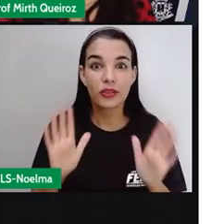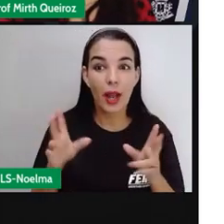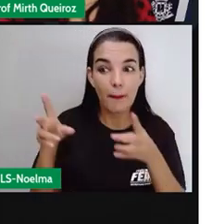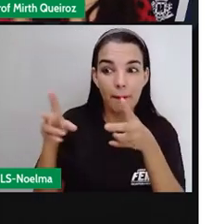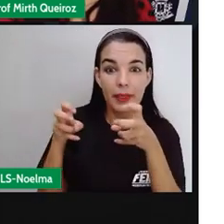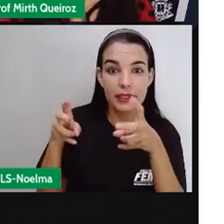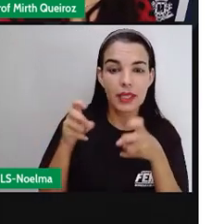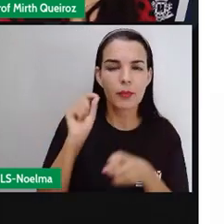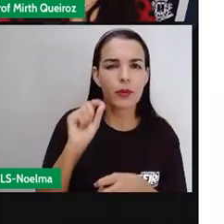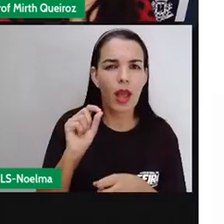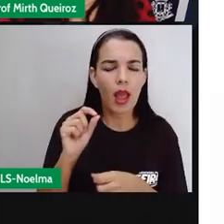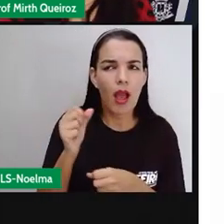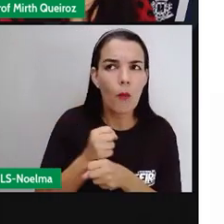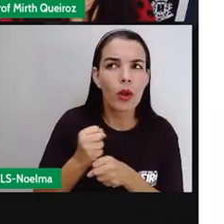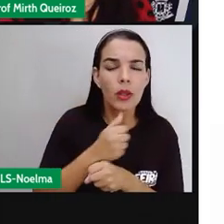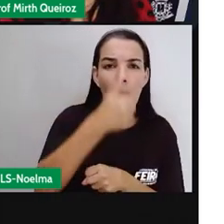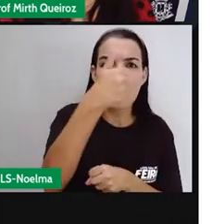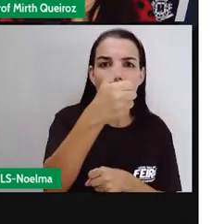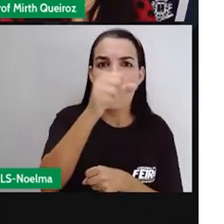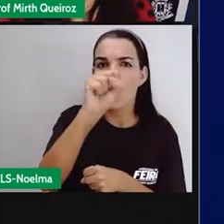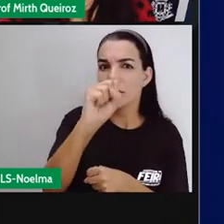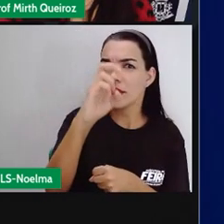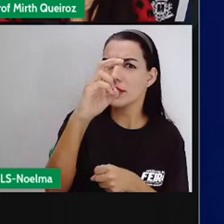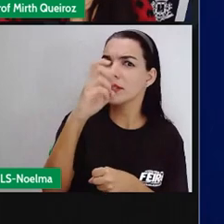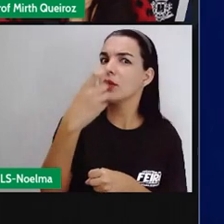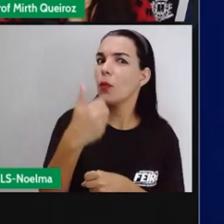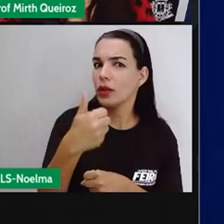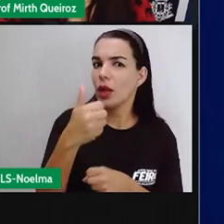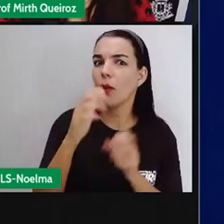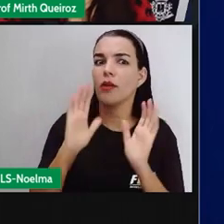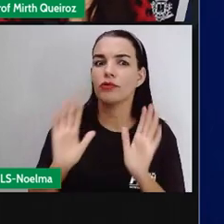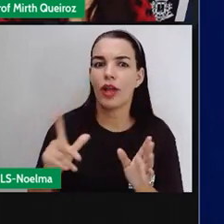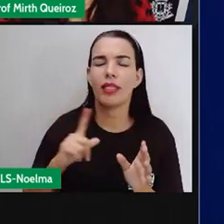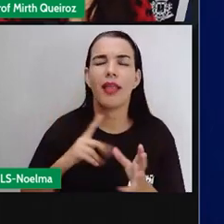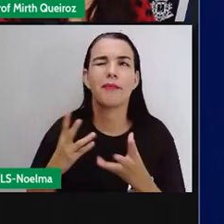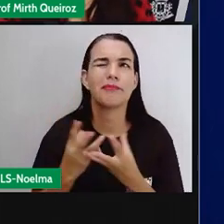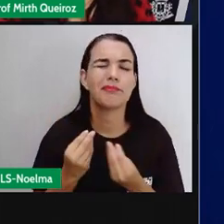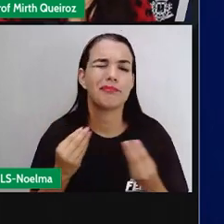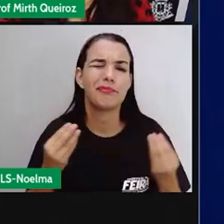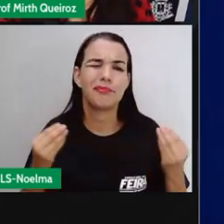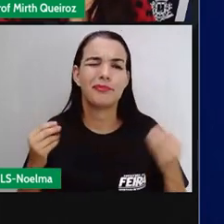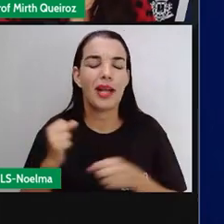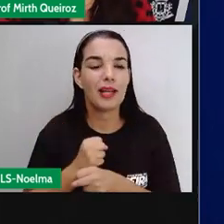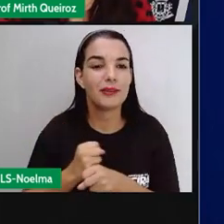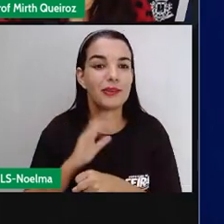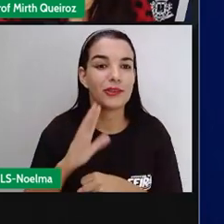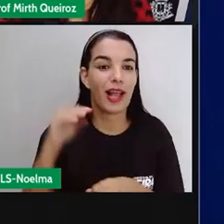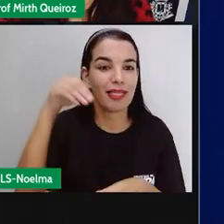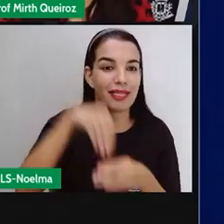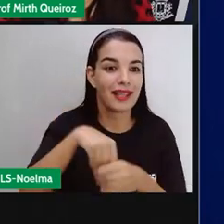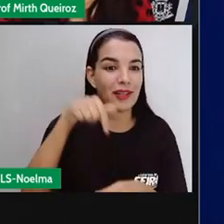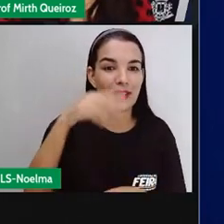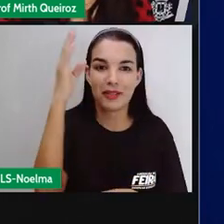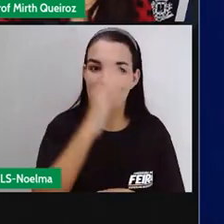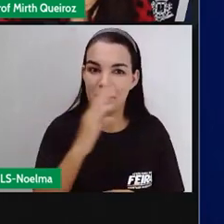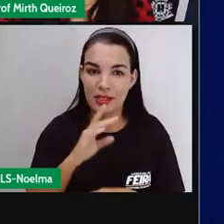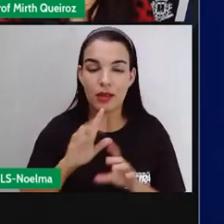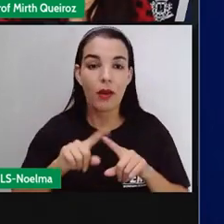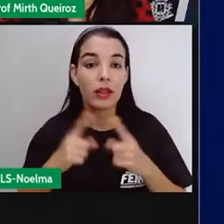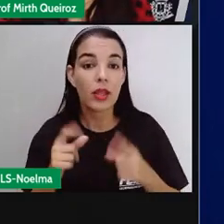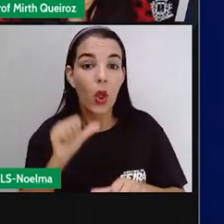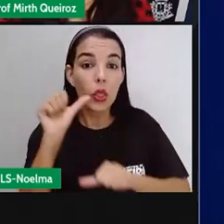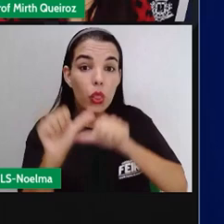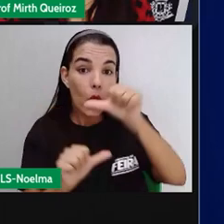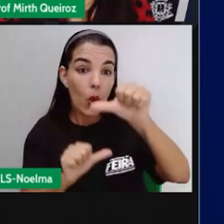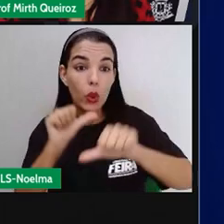aí que foi desde 1851, já tem muitos anos que está no Brasil esse ritmo, né? O xote